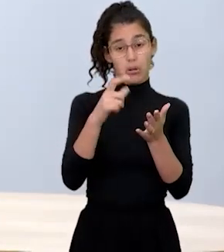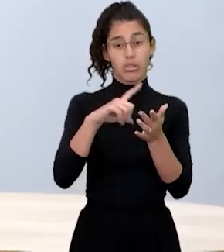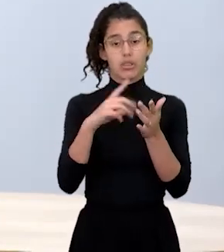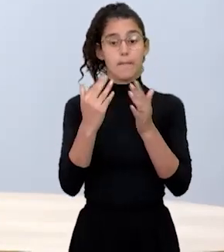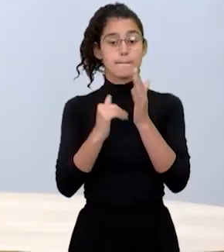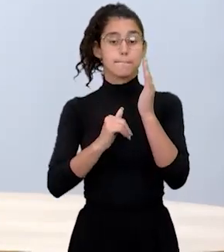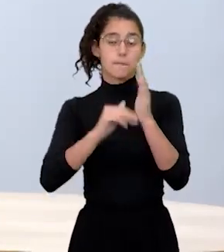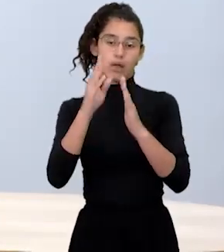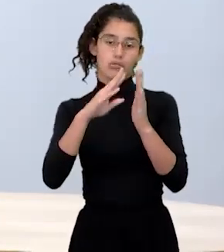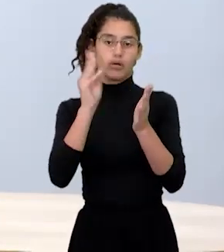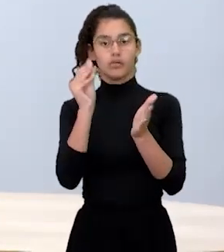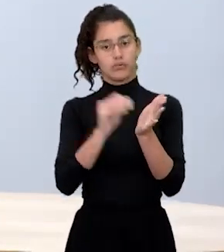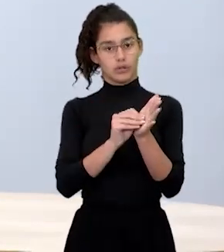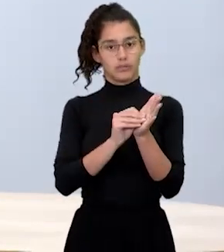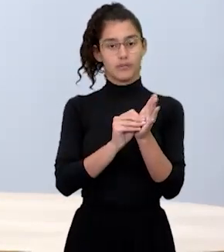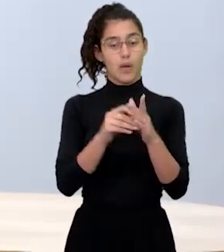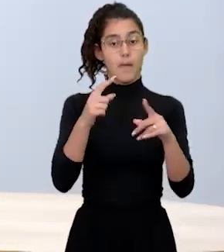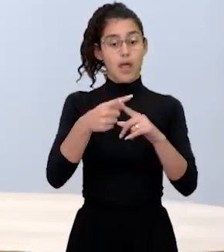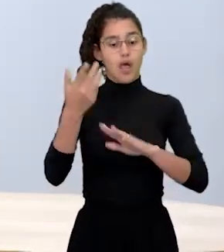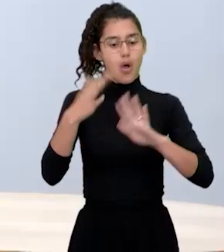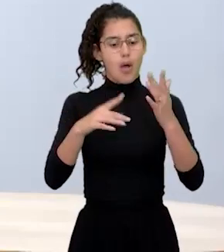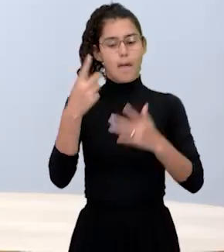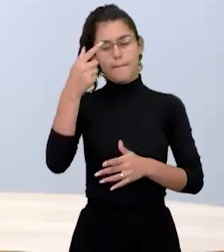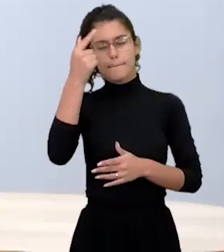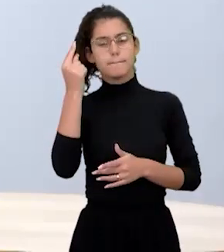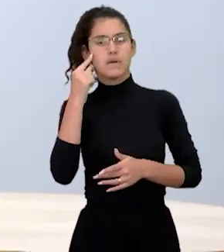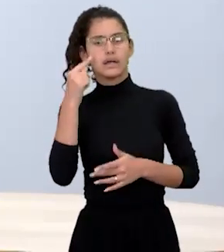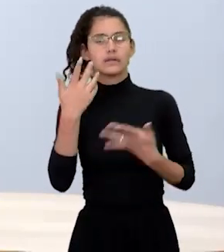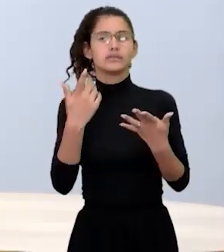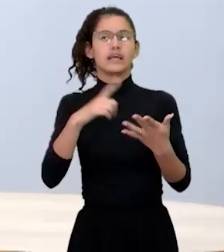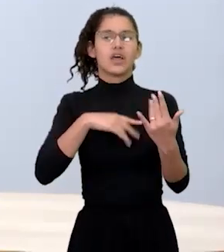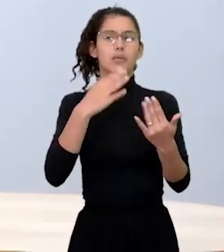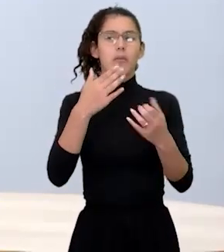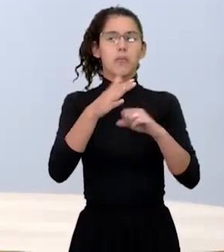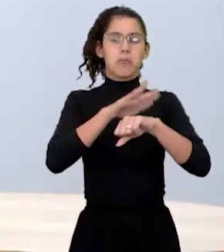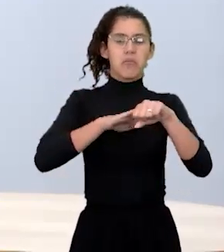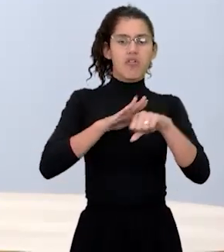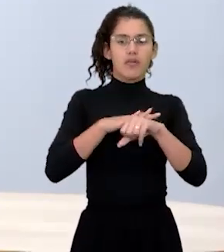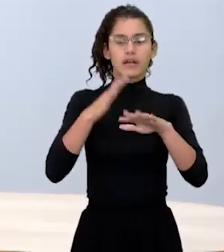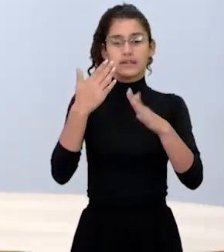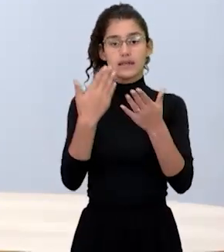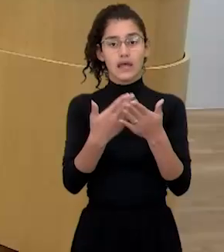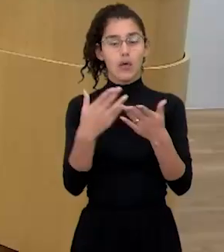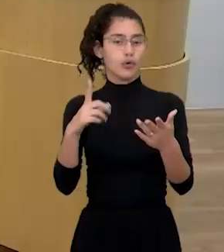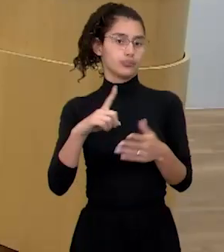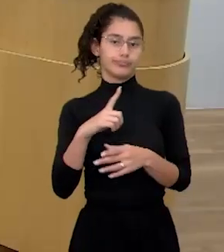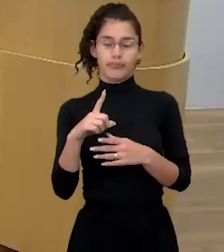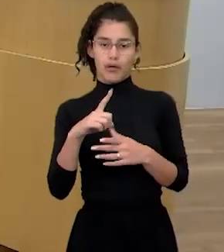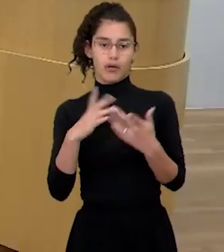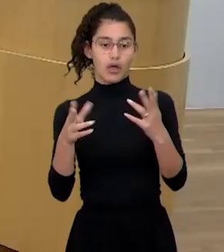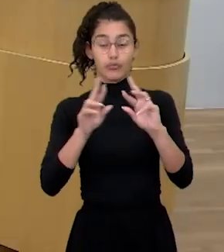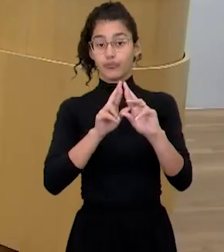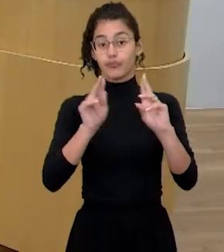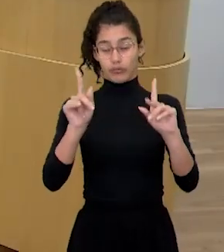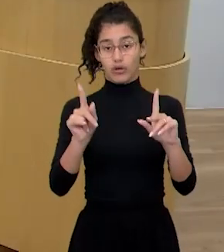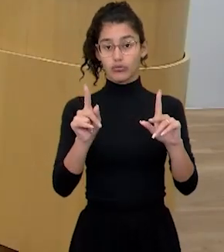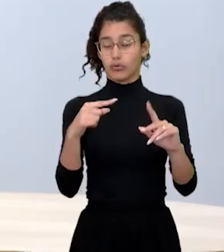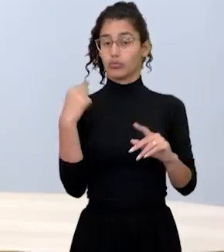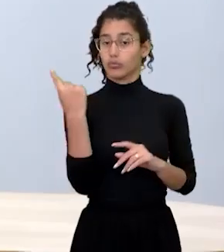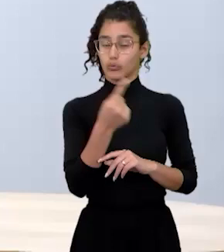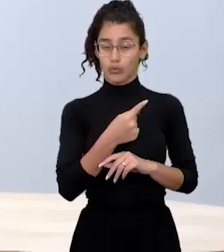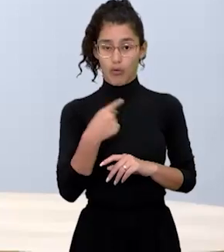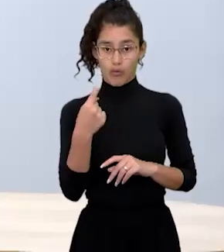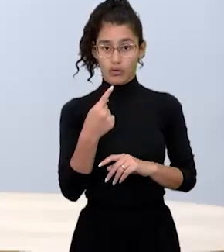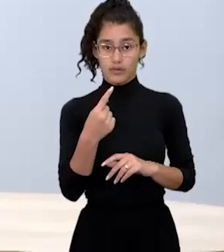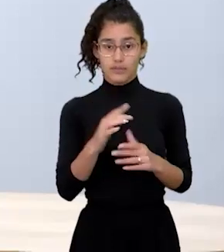do que faltar, né? Sim. Porque algumas vezes a gente pensa que vai ter uma dinâmica e a aula não tem aquela dinâmica. É diferente quando nós estamos